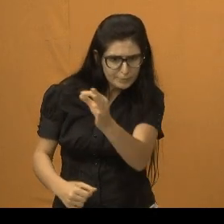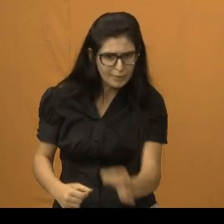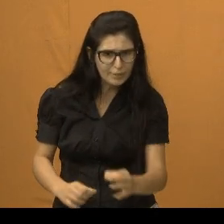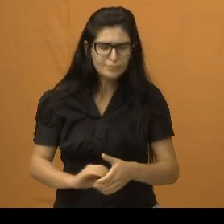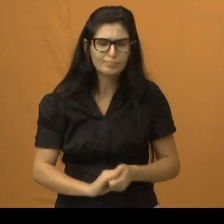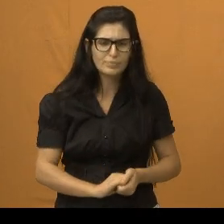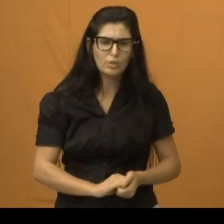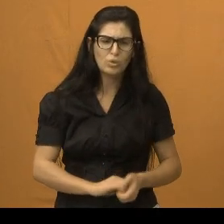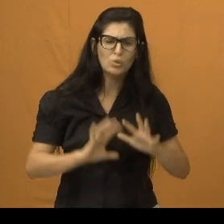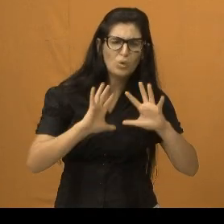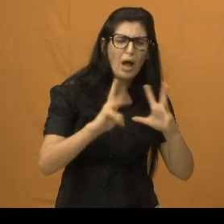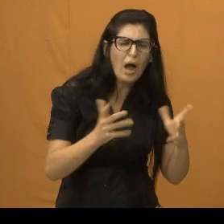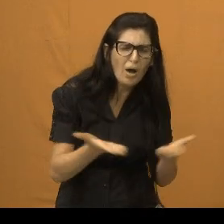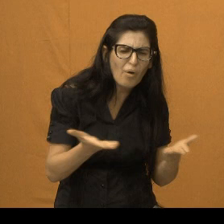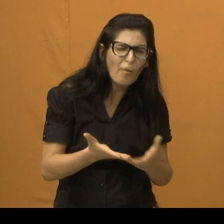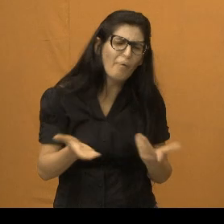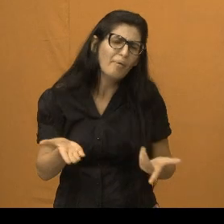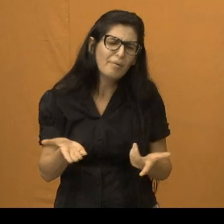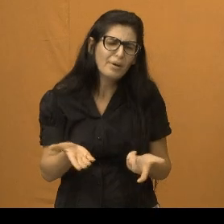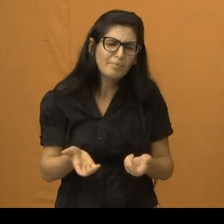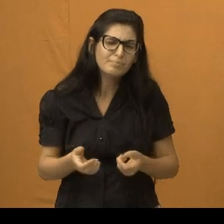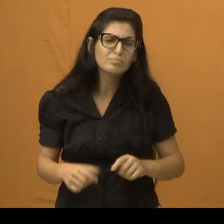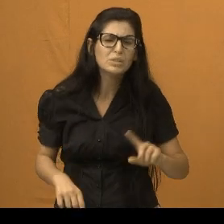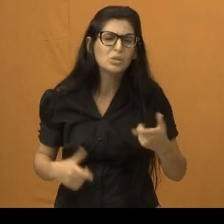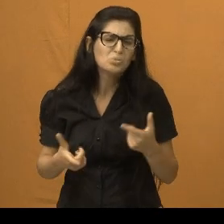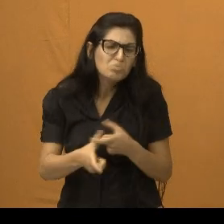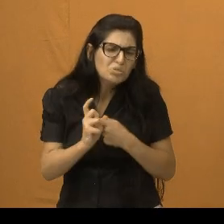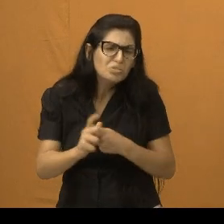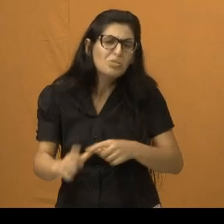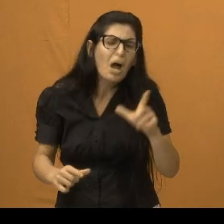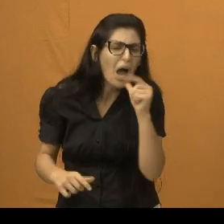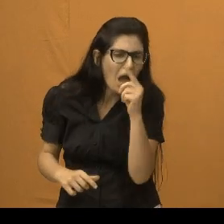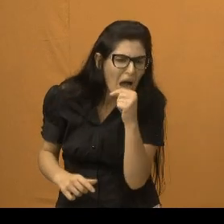anteriormente, água e esgoto, um deles, né, tivemos uma meta orçamentária de